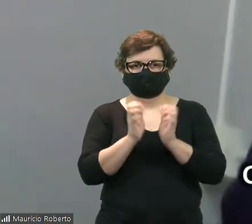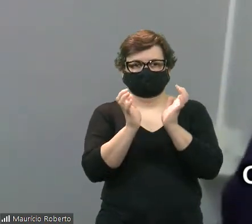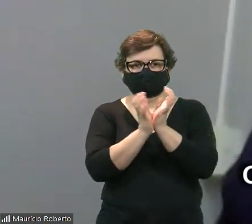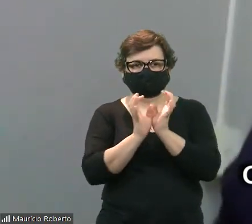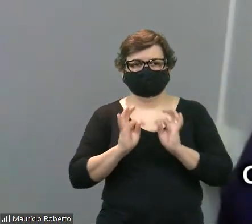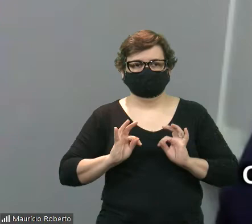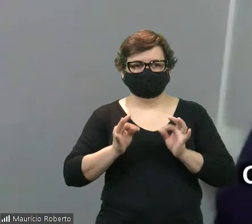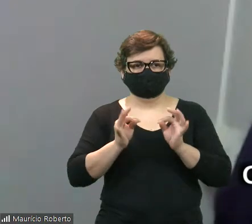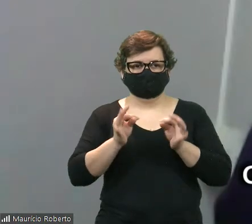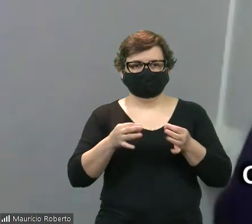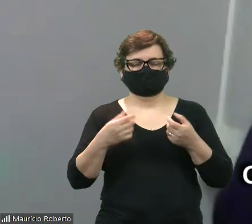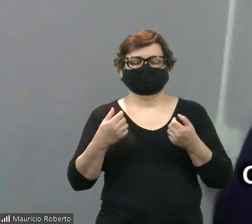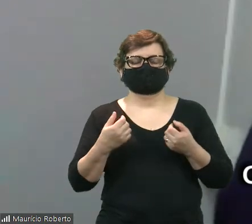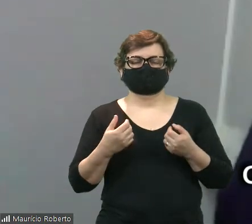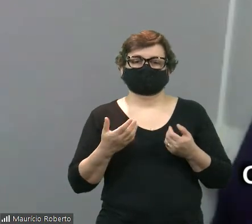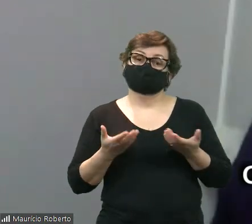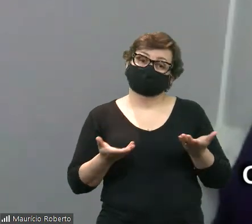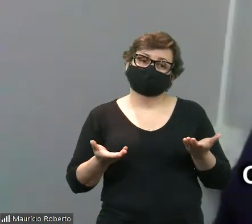ter sim